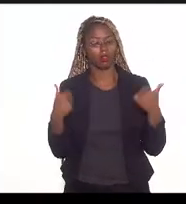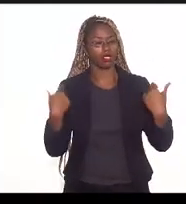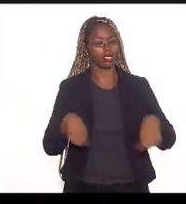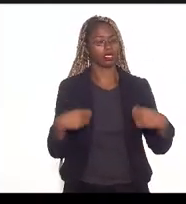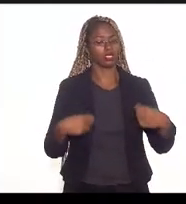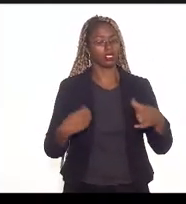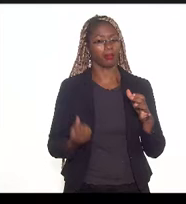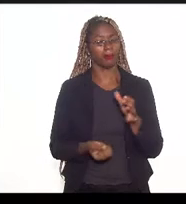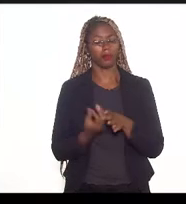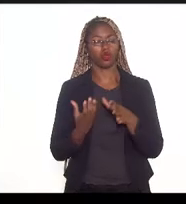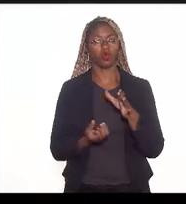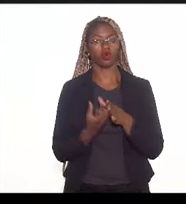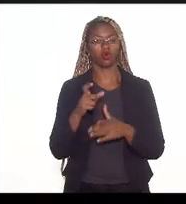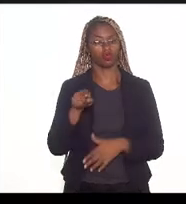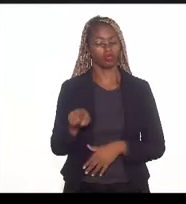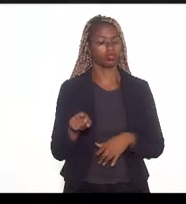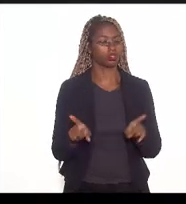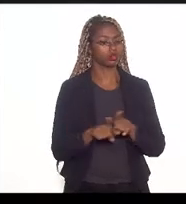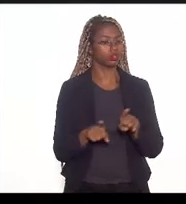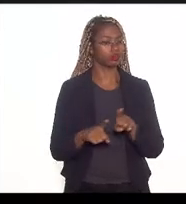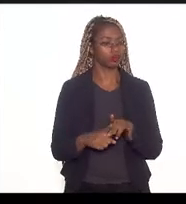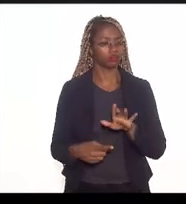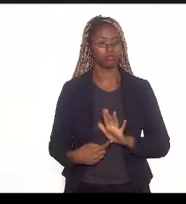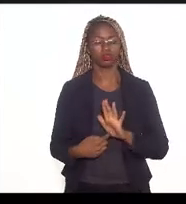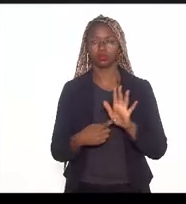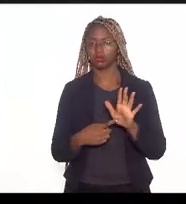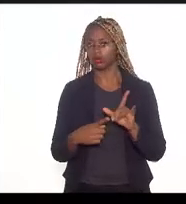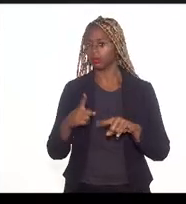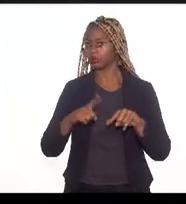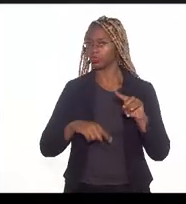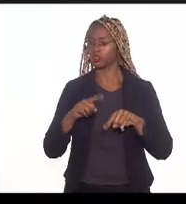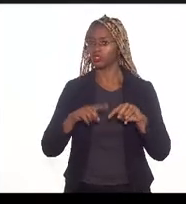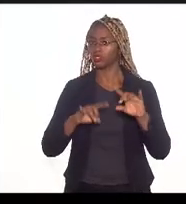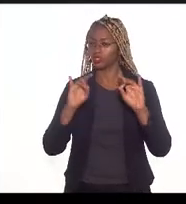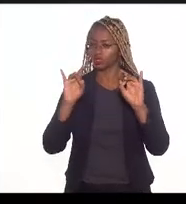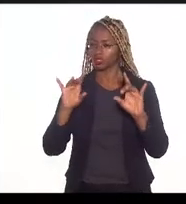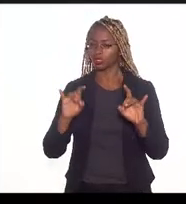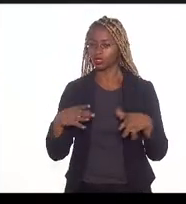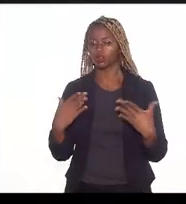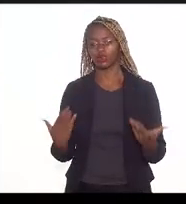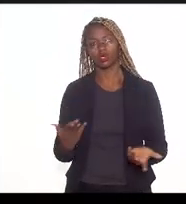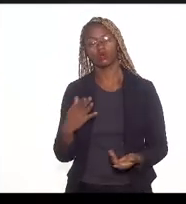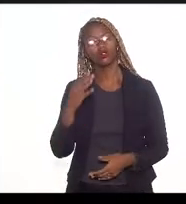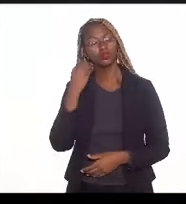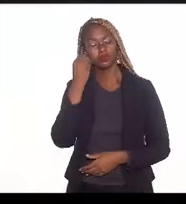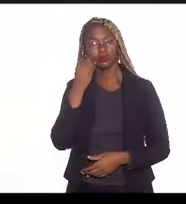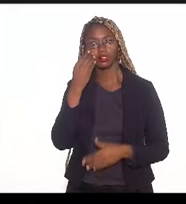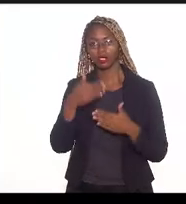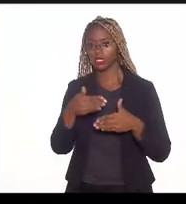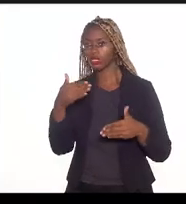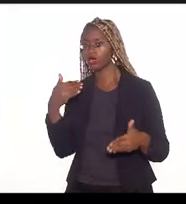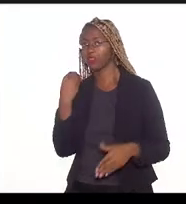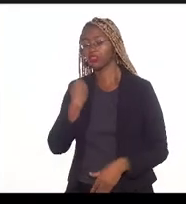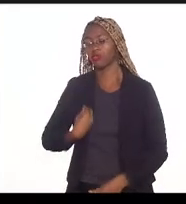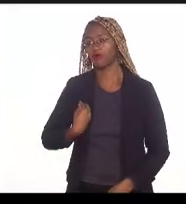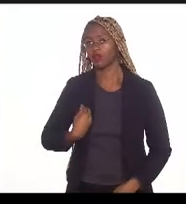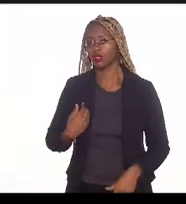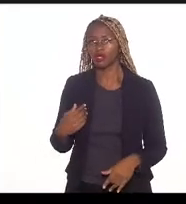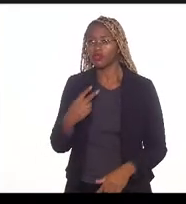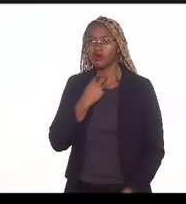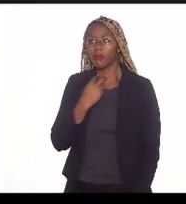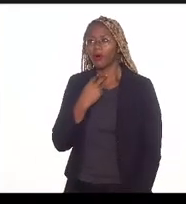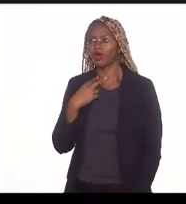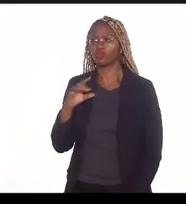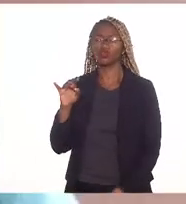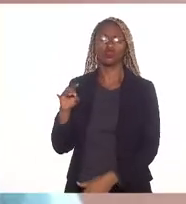cadeia produtiva, né, e criar produtos específicos, porque pela nossa experiência anterior, a gente via que não adianta ter um produto de prateleira, GRIU, a gente não